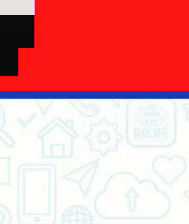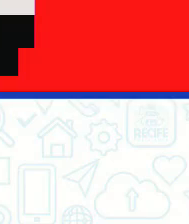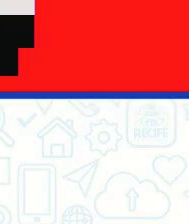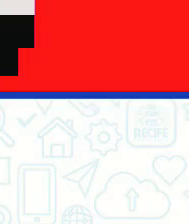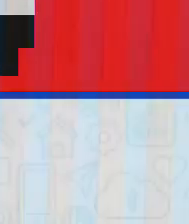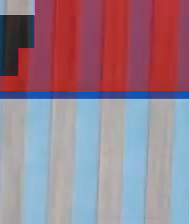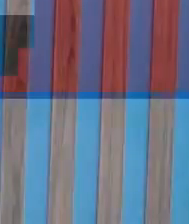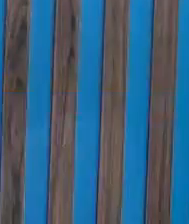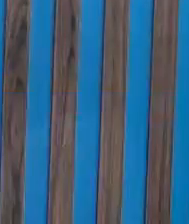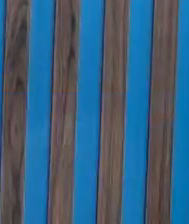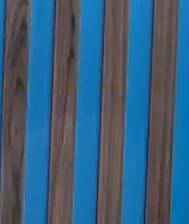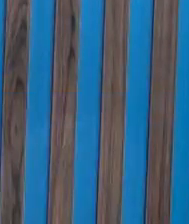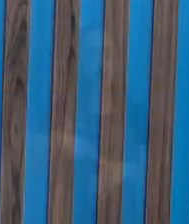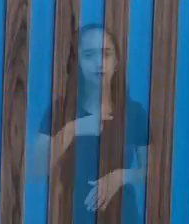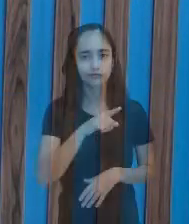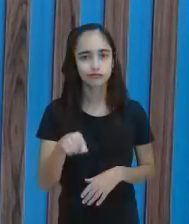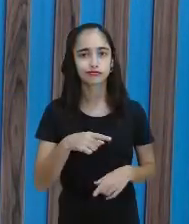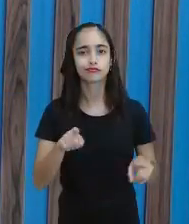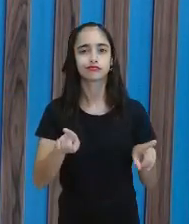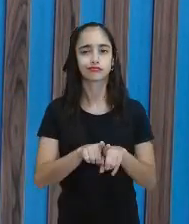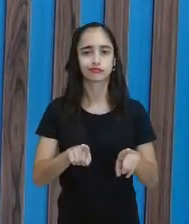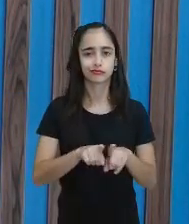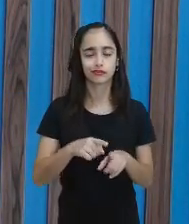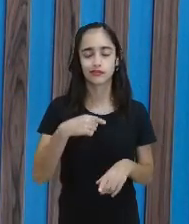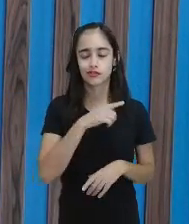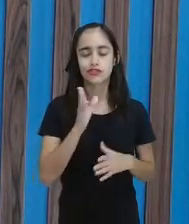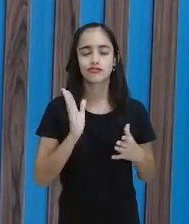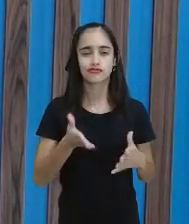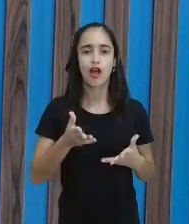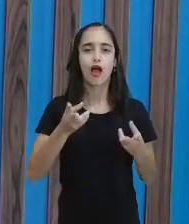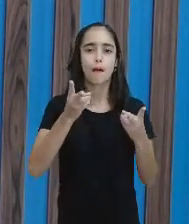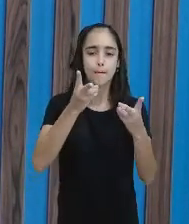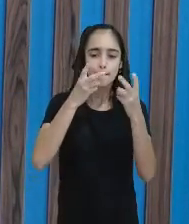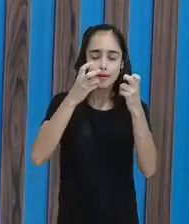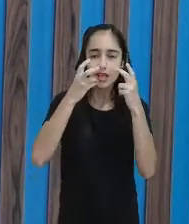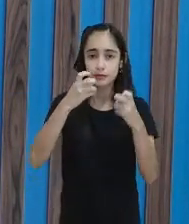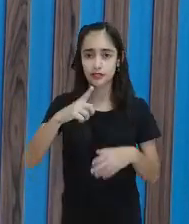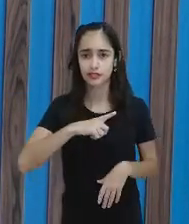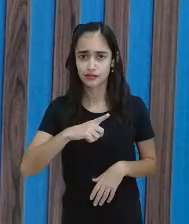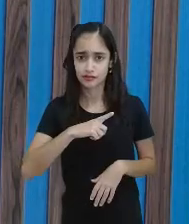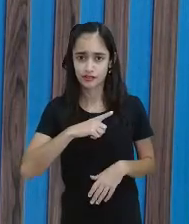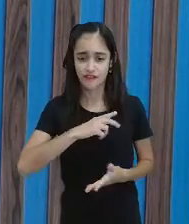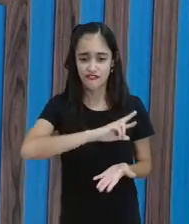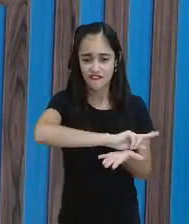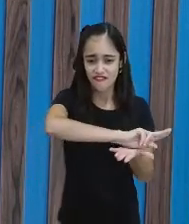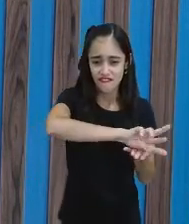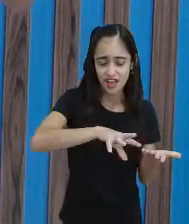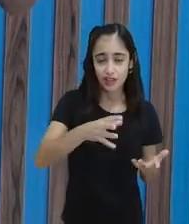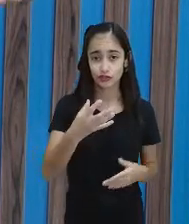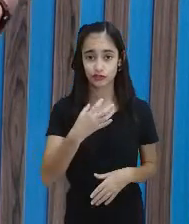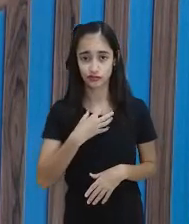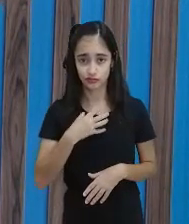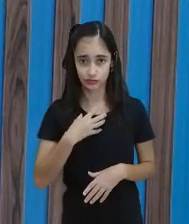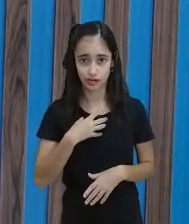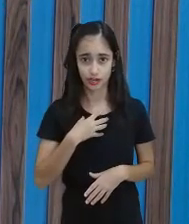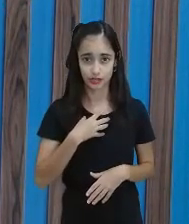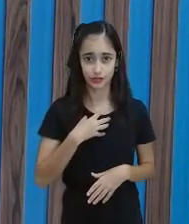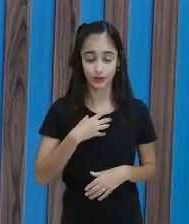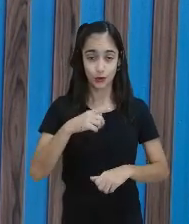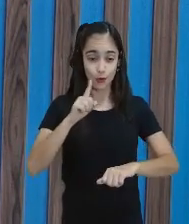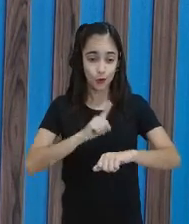Aqui, né? Vocês já viram aí que tem diversas opções. Nosso tempo está